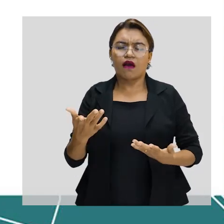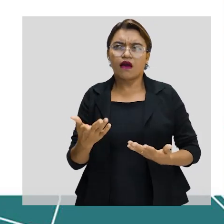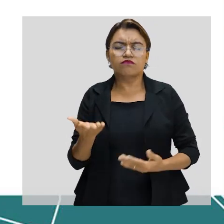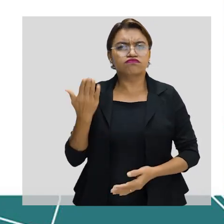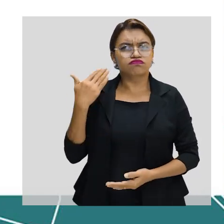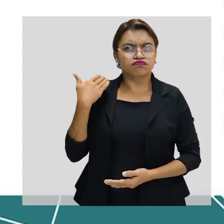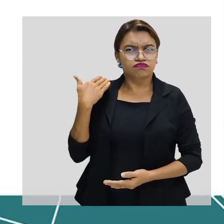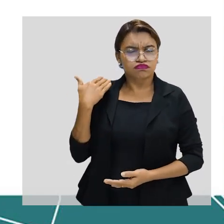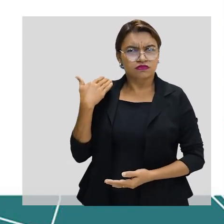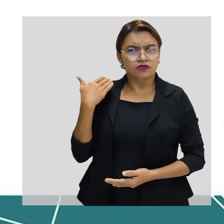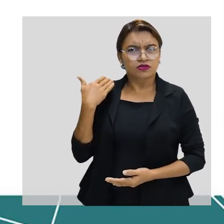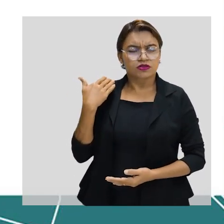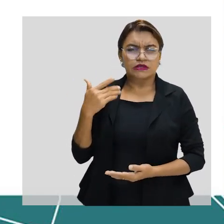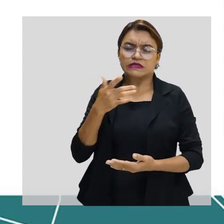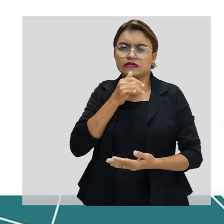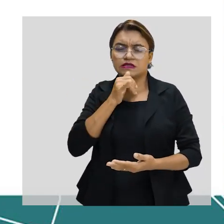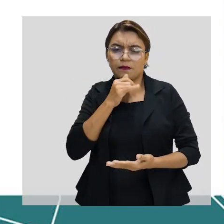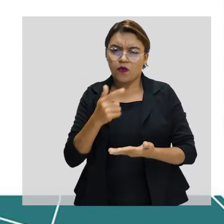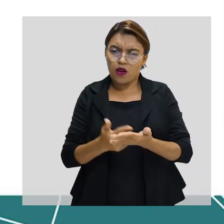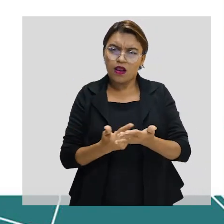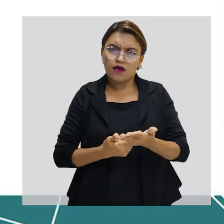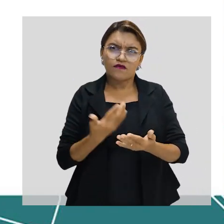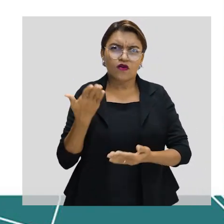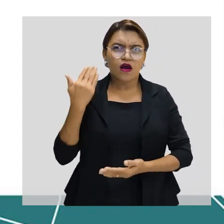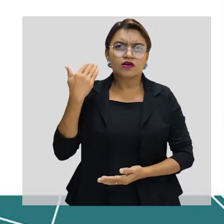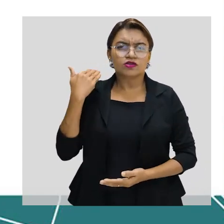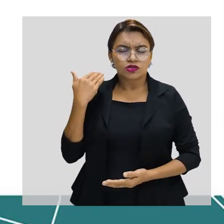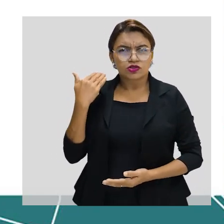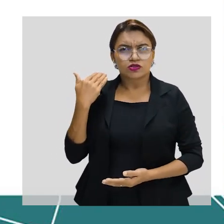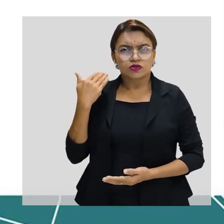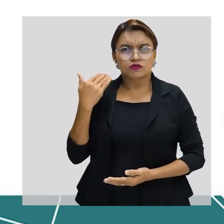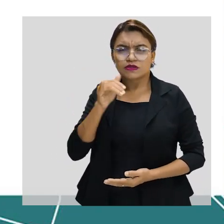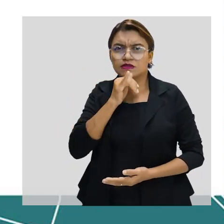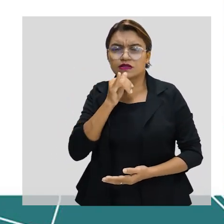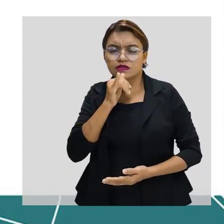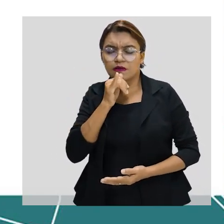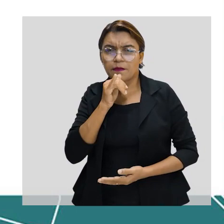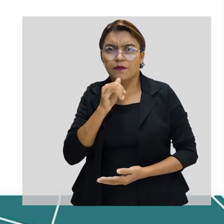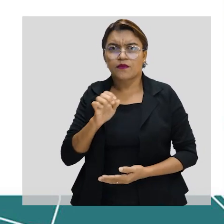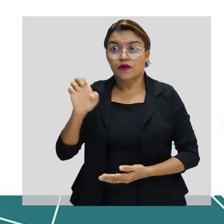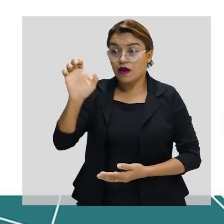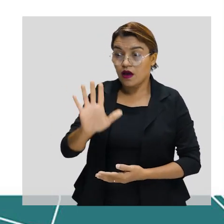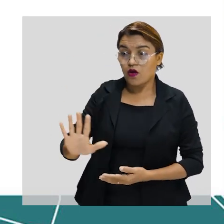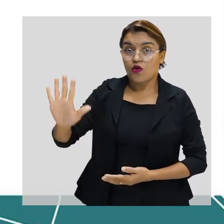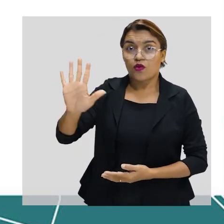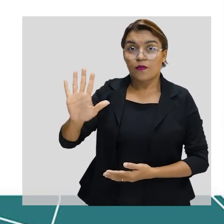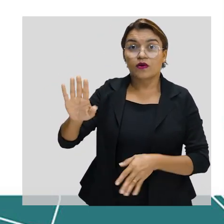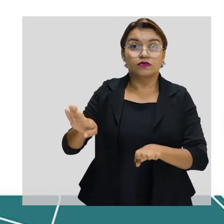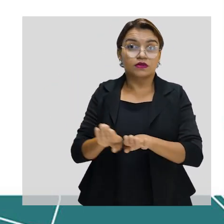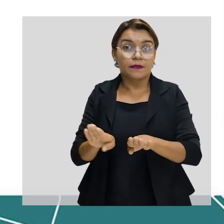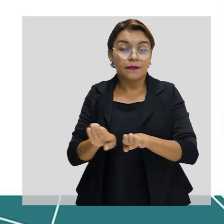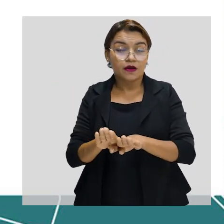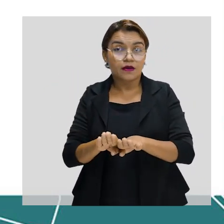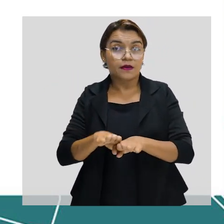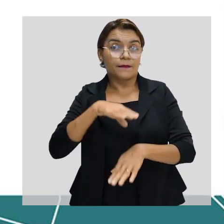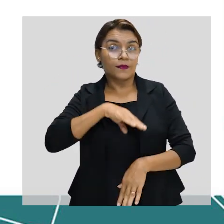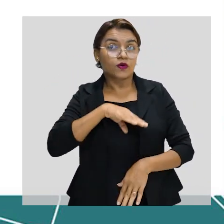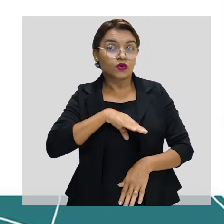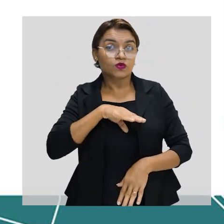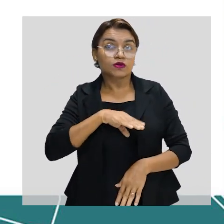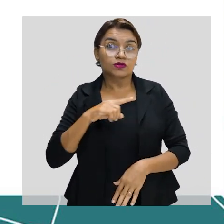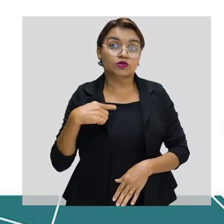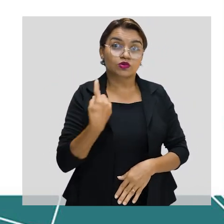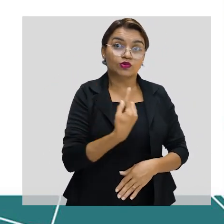são milenares como a literatura europeia, no caso a portuguesa, que nós estudamos